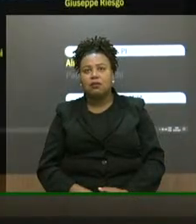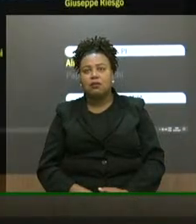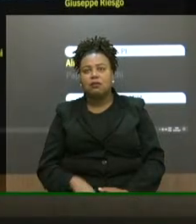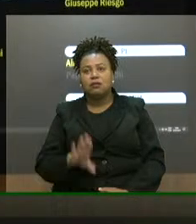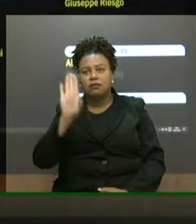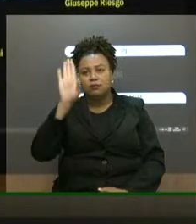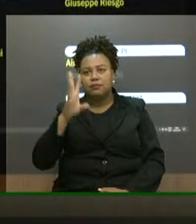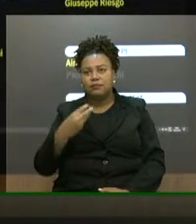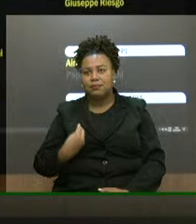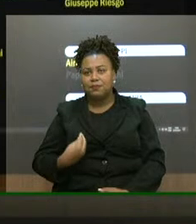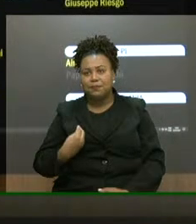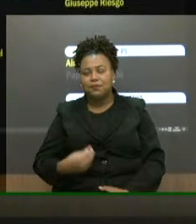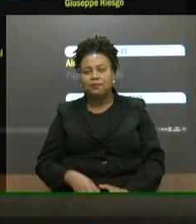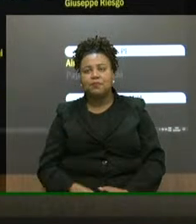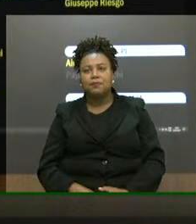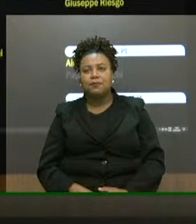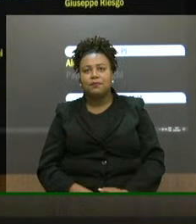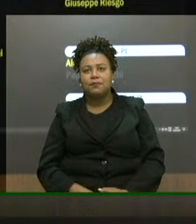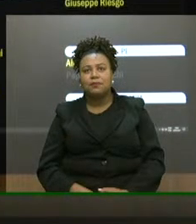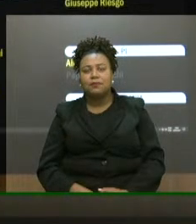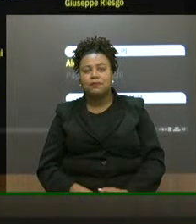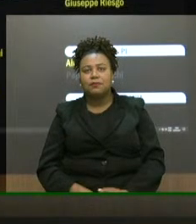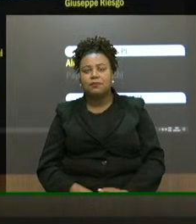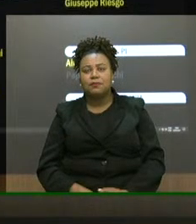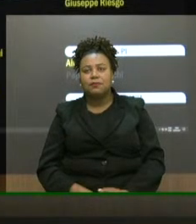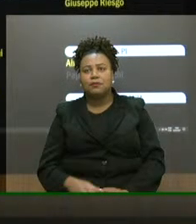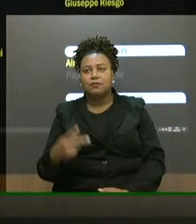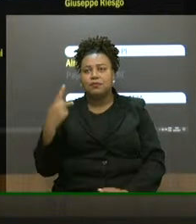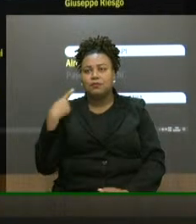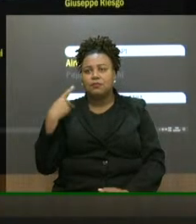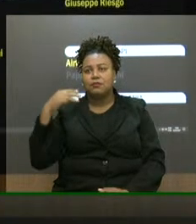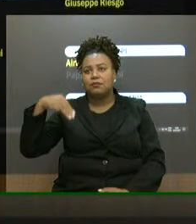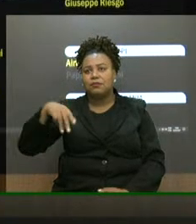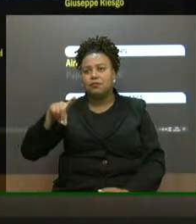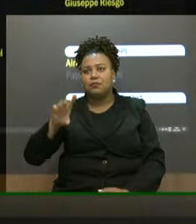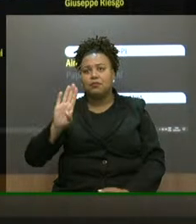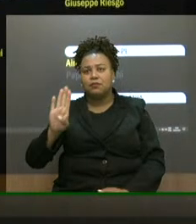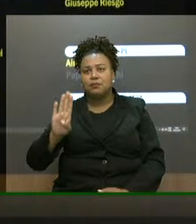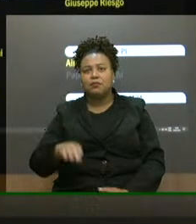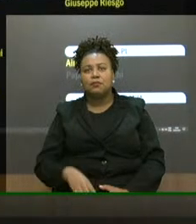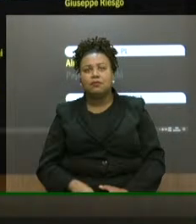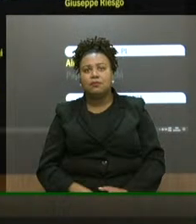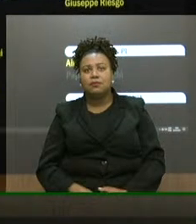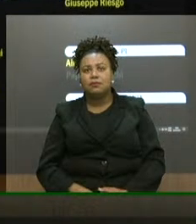Presidente, presidente. Ok. Bancada do MDB, Patrícia Alba.